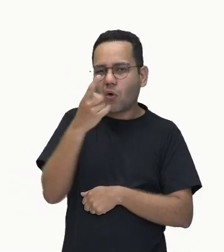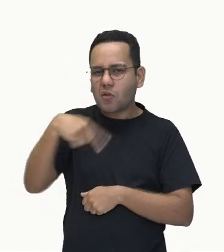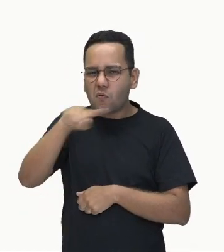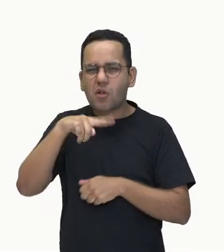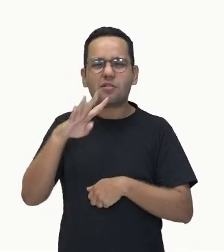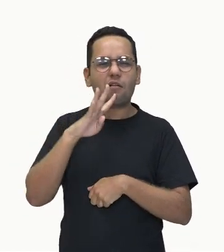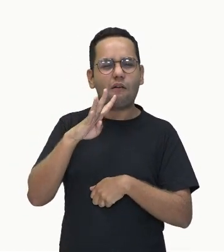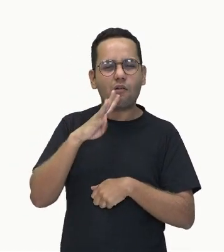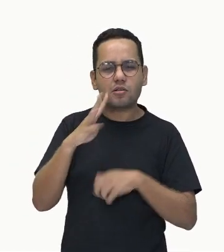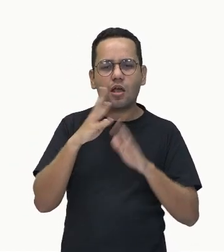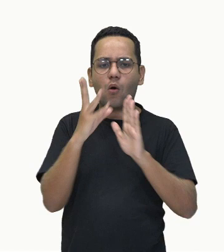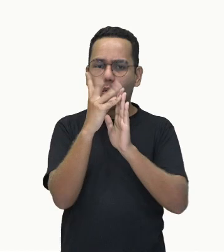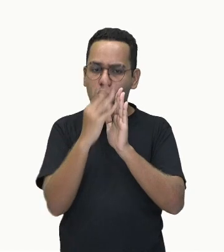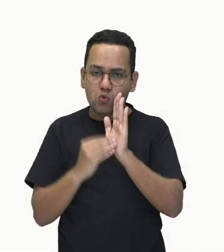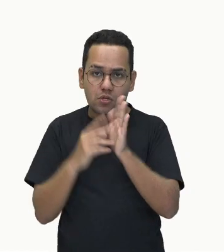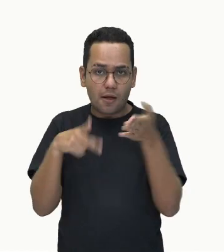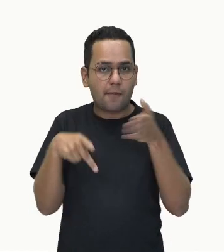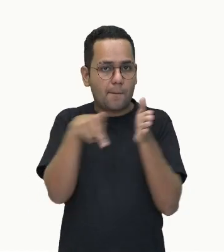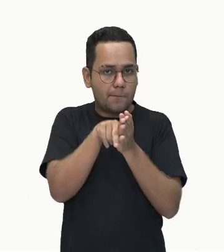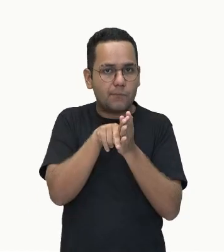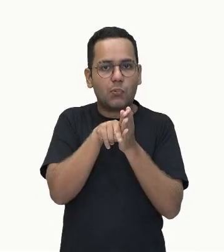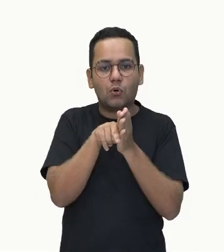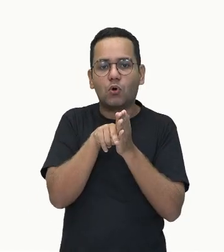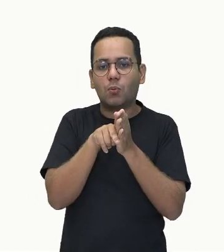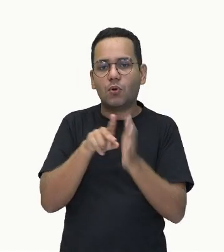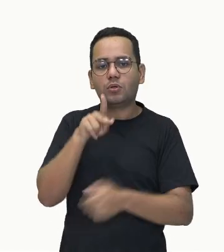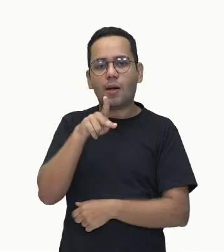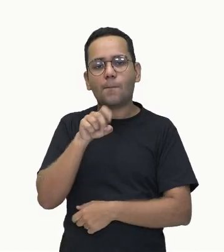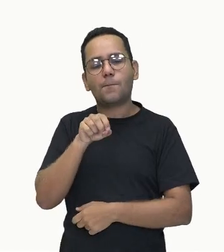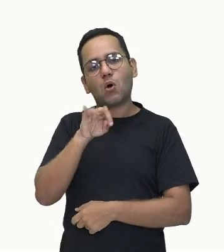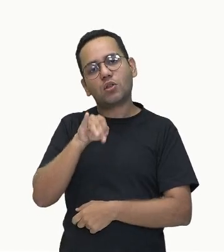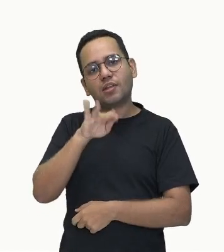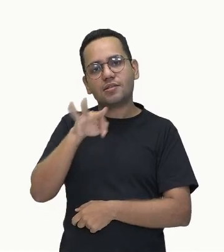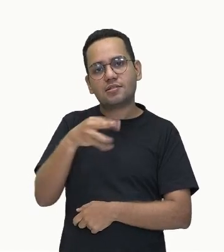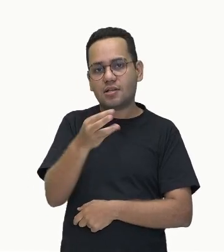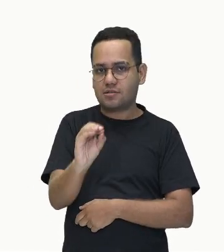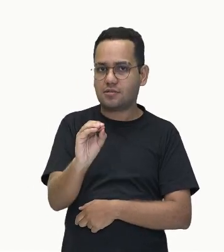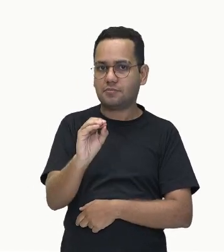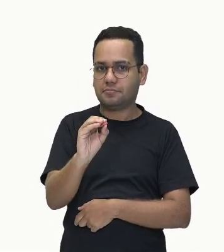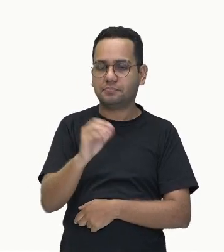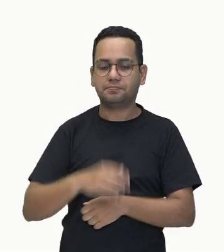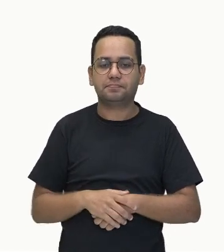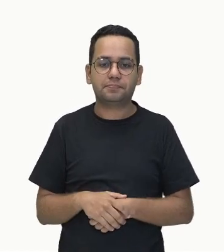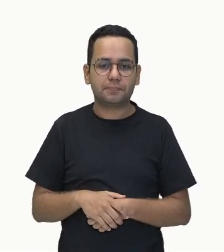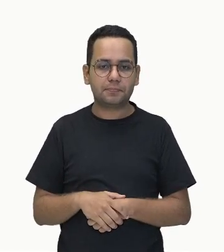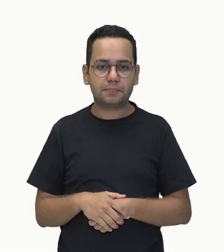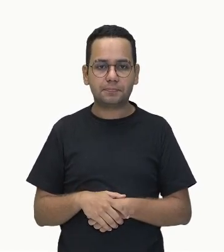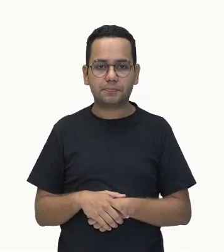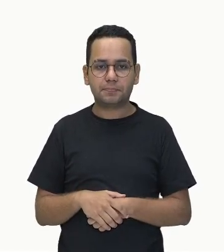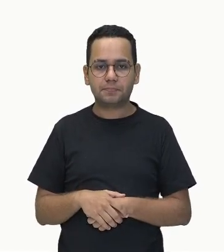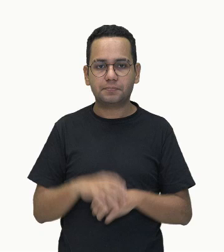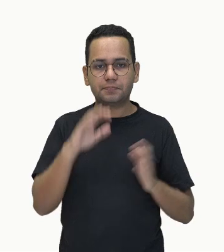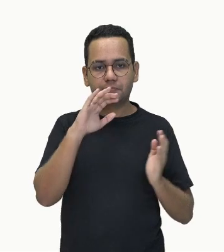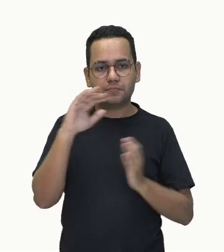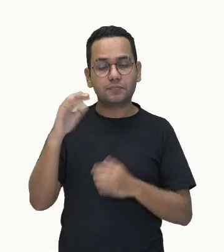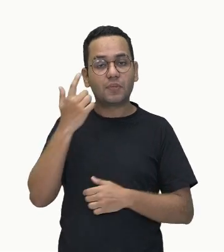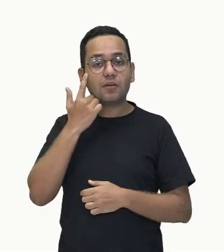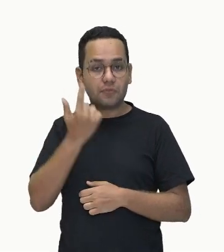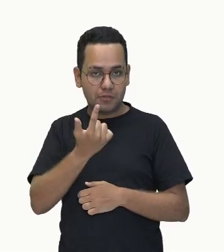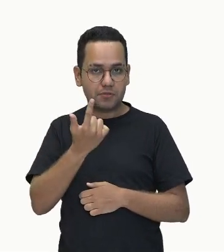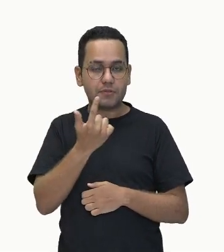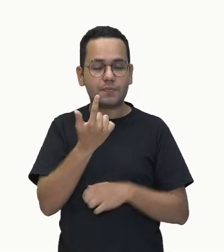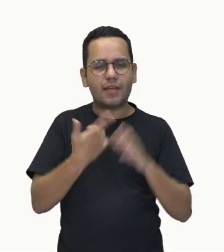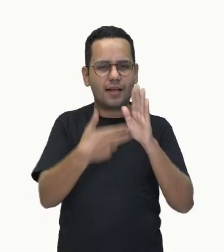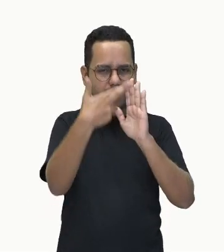da potenciação n então foi o que nós já conversamos E aí eu trouxe aqui para vocês algumas dessas propriedades pra gente